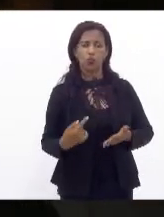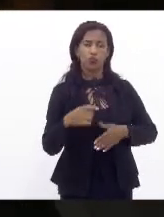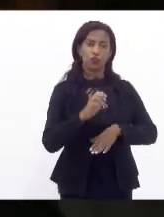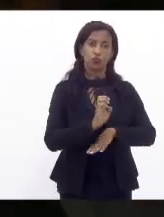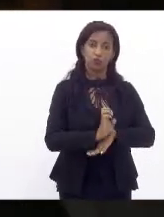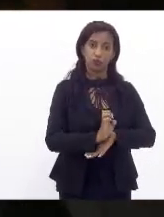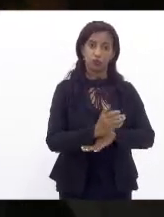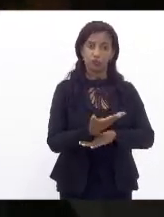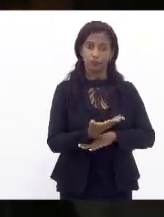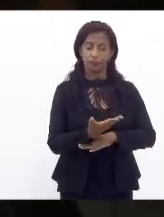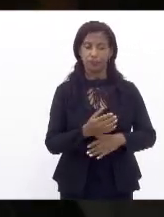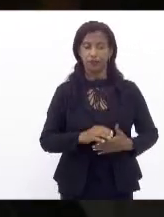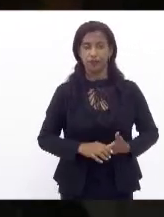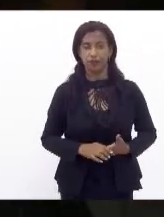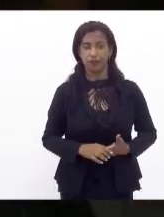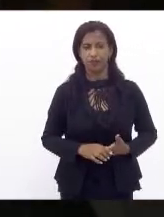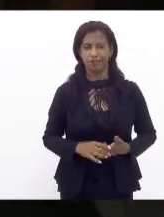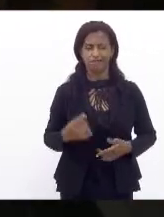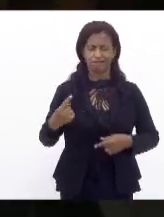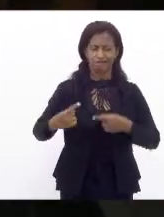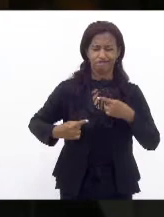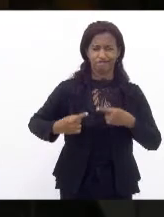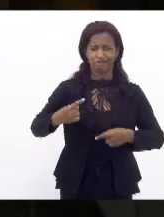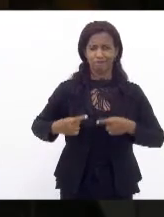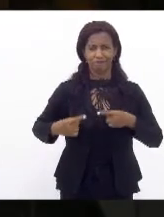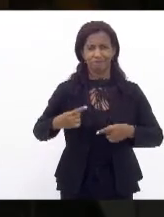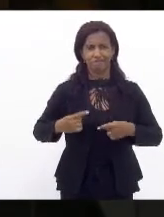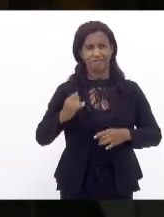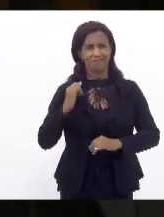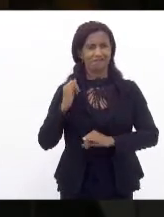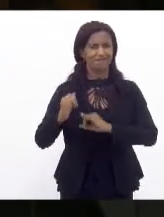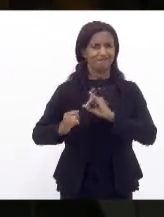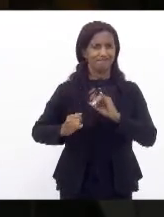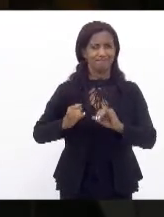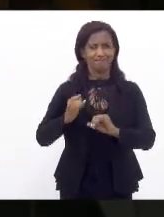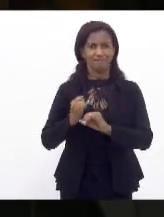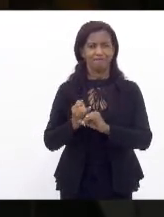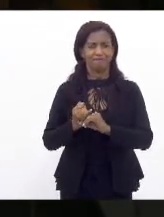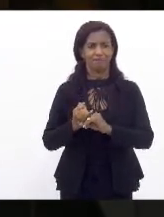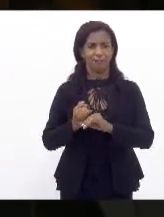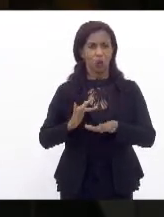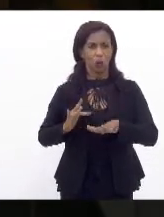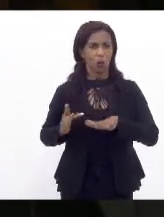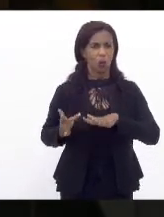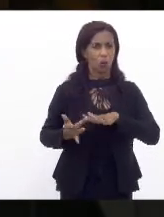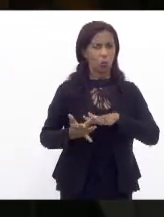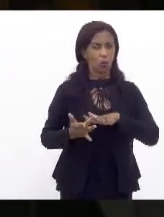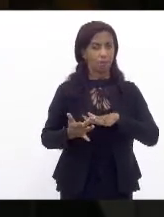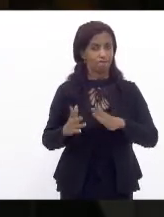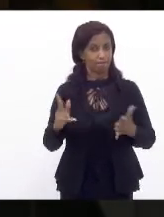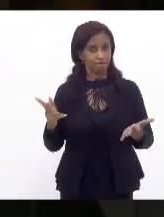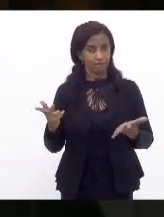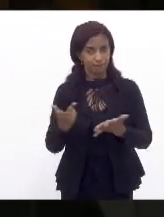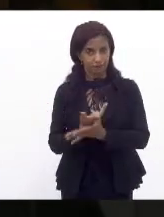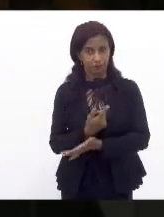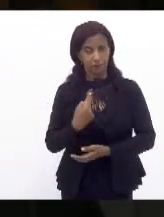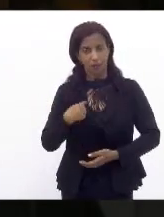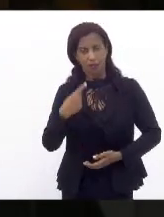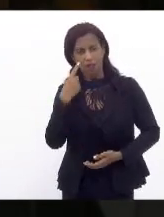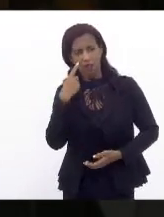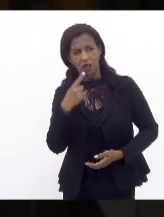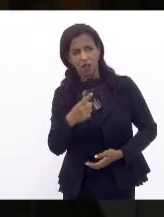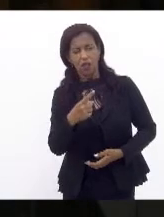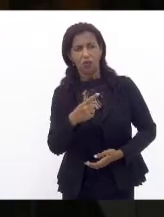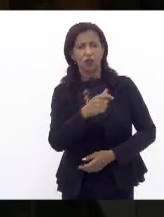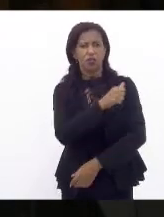estado, um embate travado nas redes sociais. Acontece, senhora presidente, e aqui eu vejo a deputada